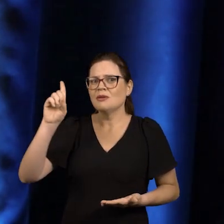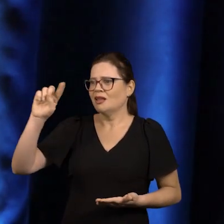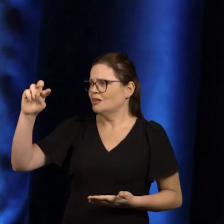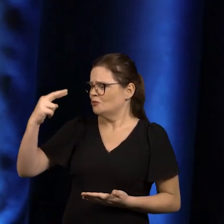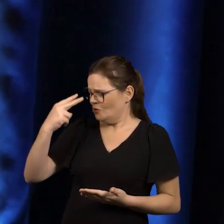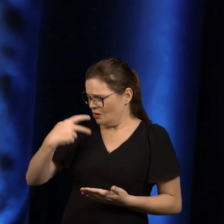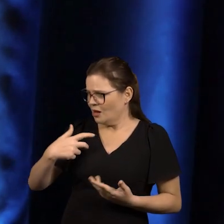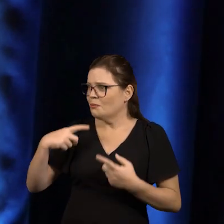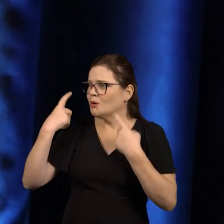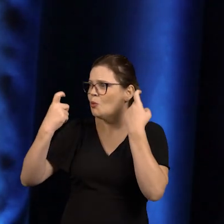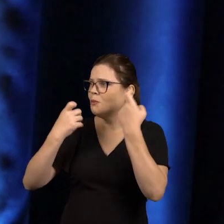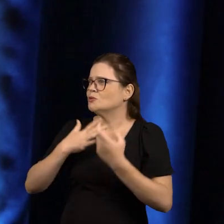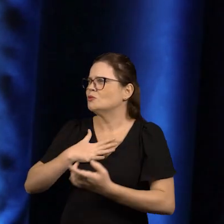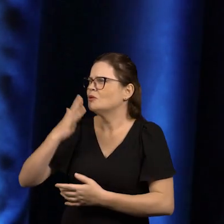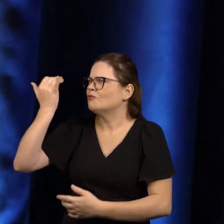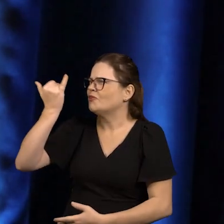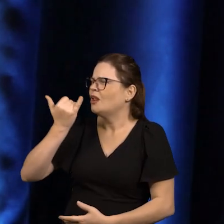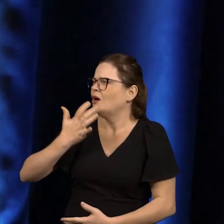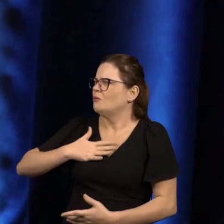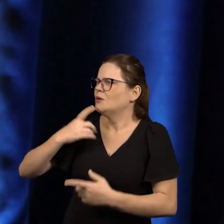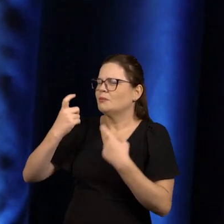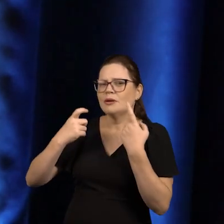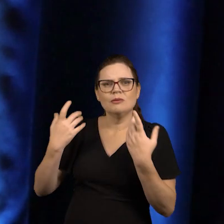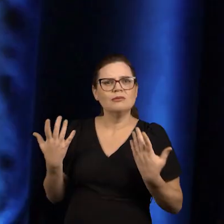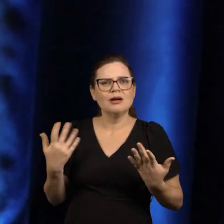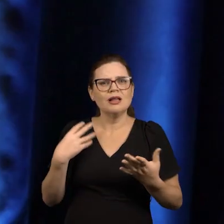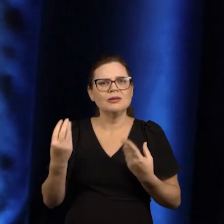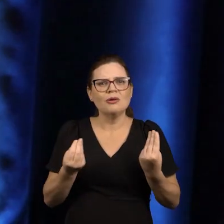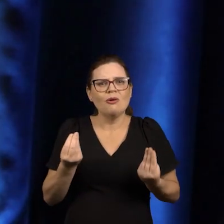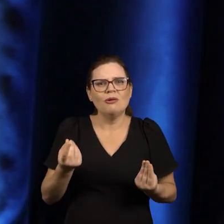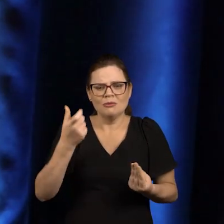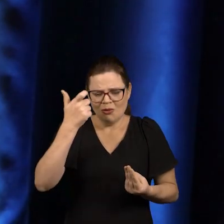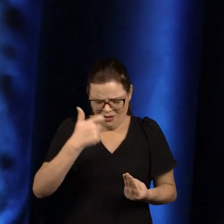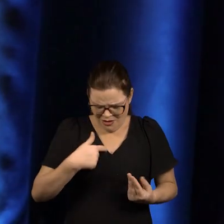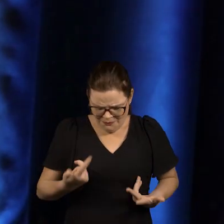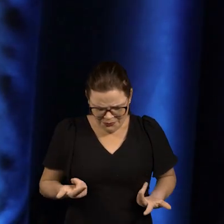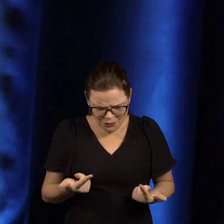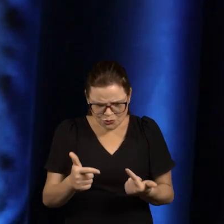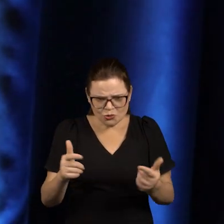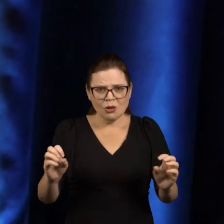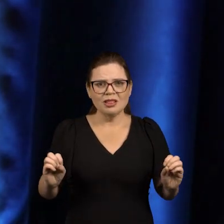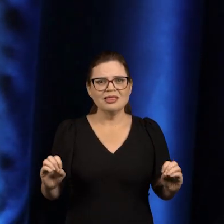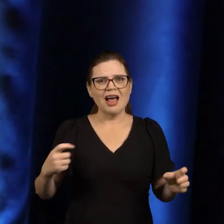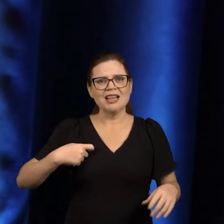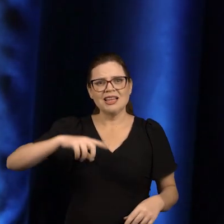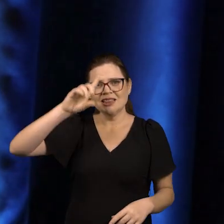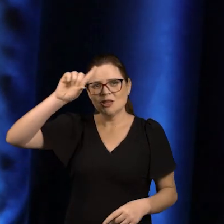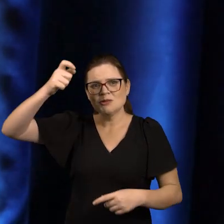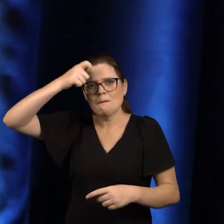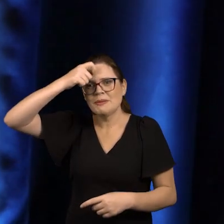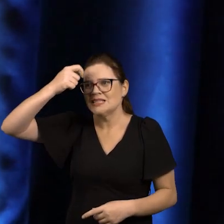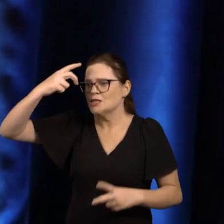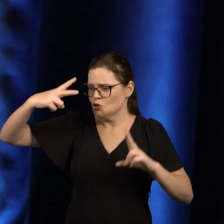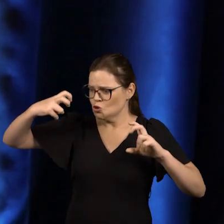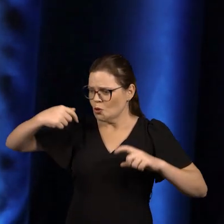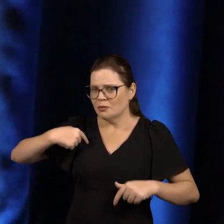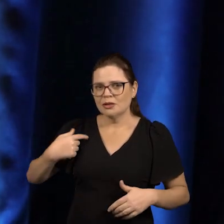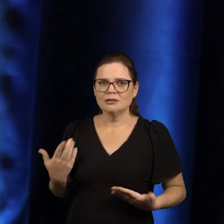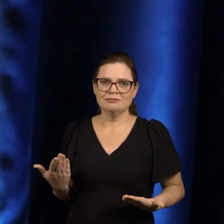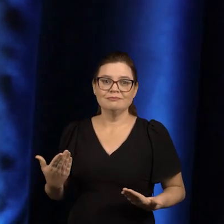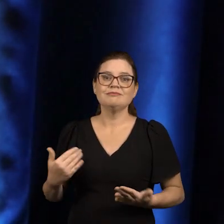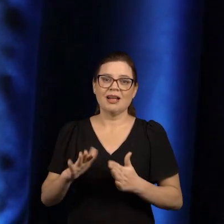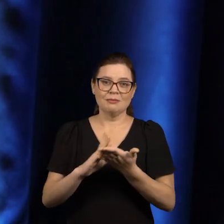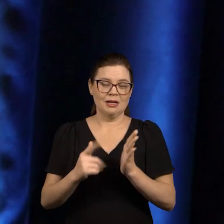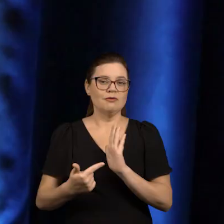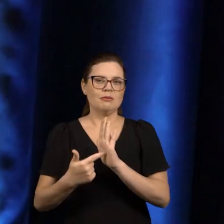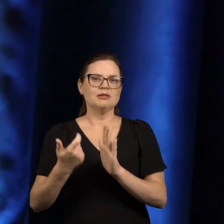e poder falar comigo né, e ter alguma coisa, algum pensamento a meu respeito? A Bíblia diz: eu bem